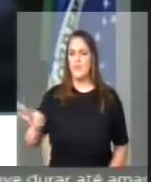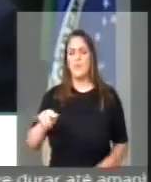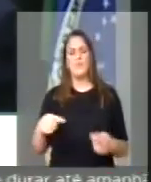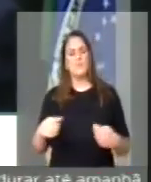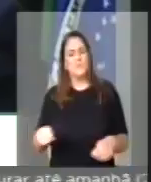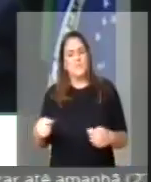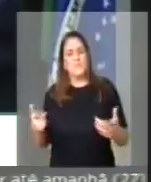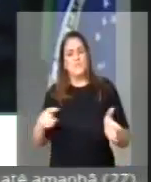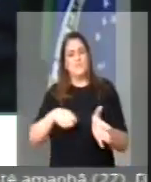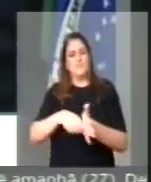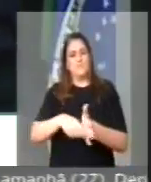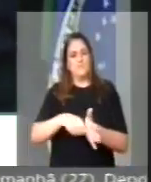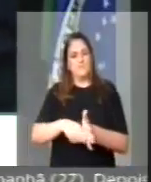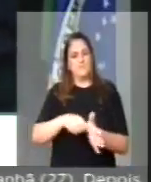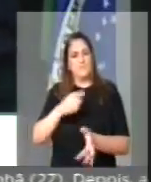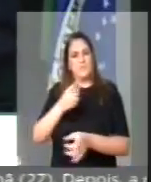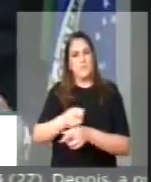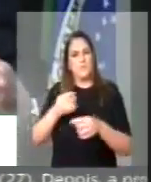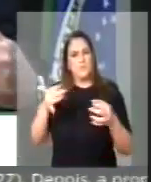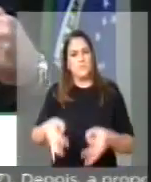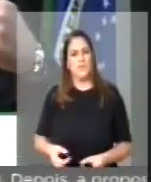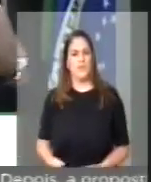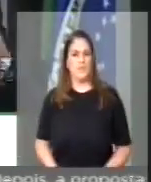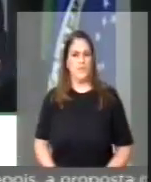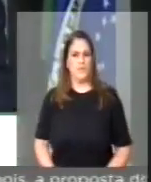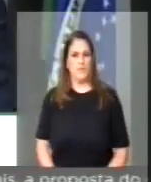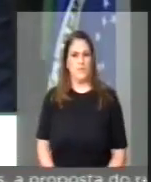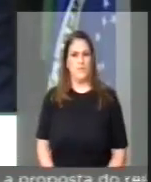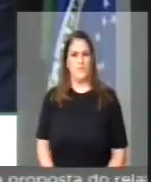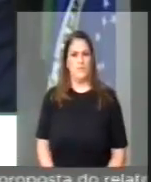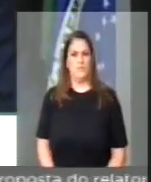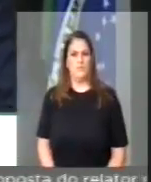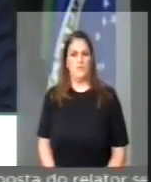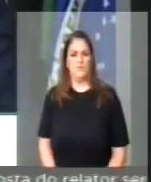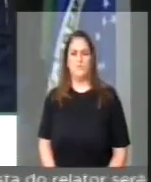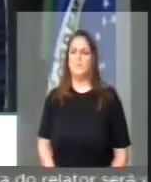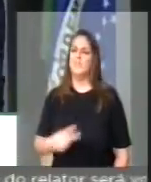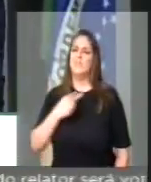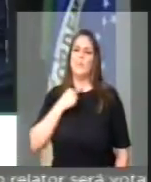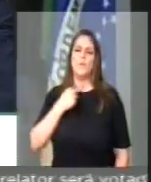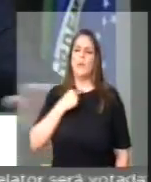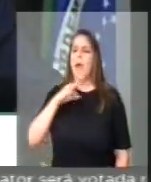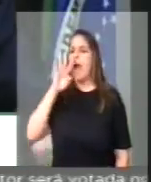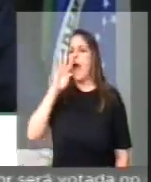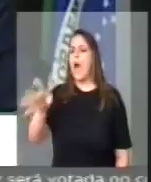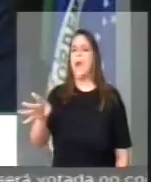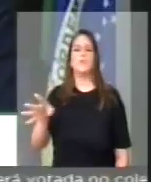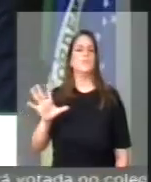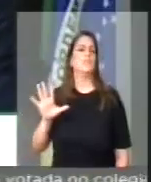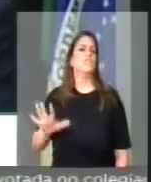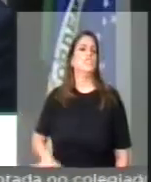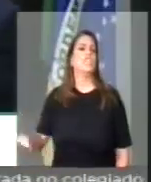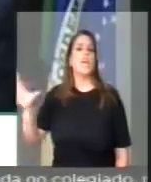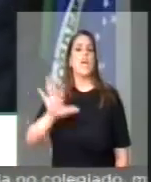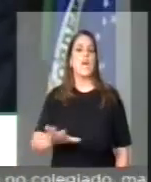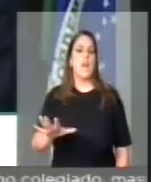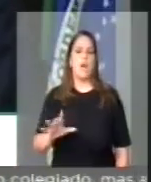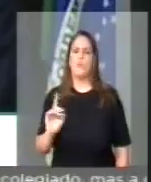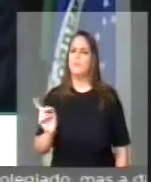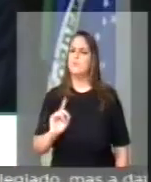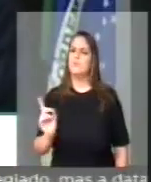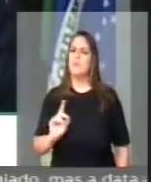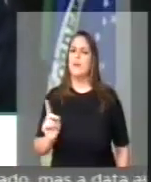é fundamental. Não adianta também tentarem jogar todo mundo numa vala comum, dizer, olha, ninguém vale nada, nós vamos acabar